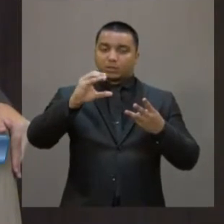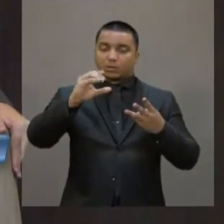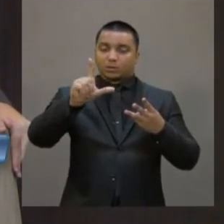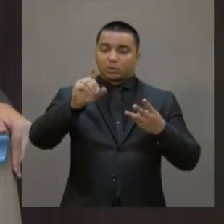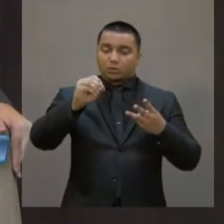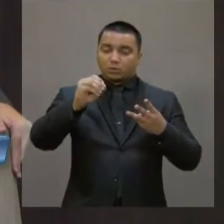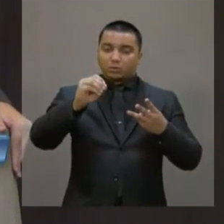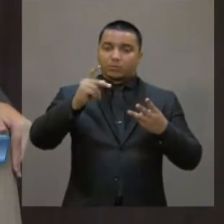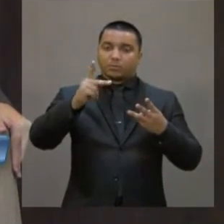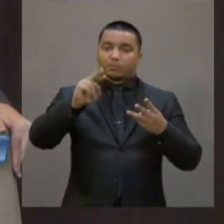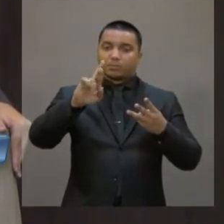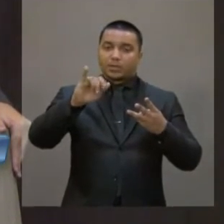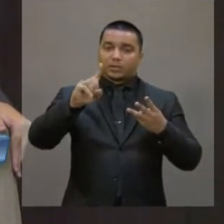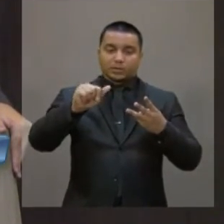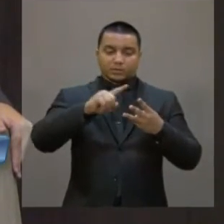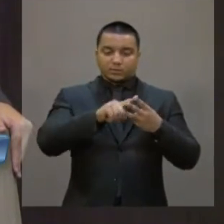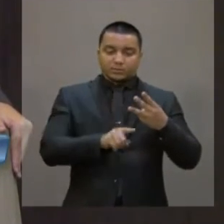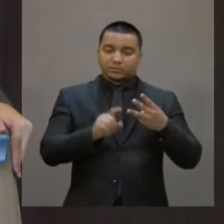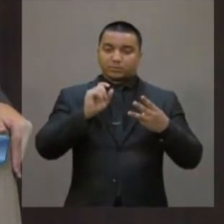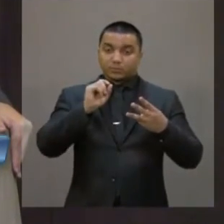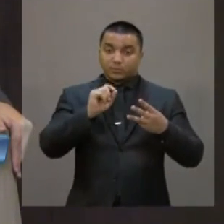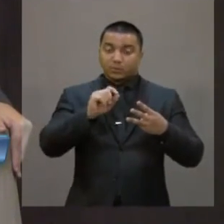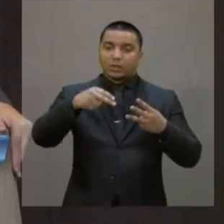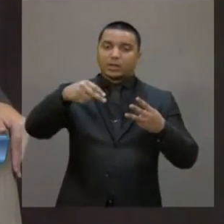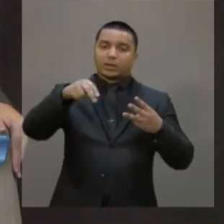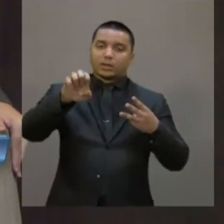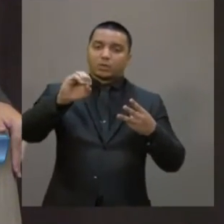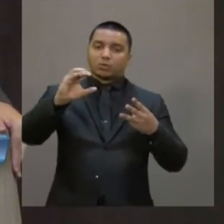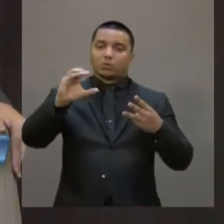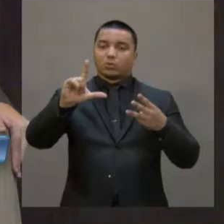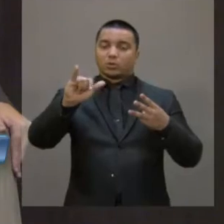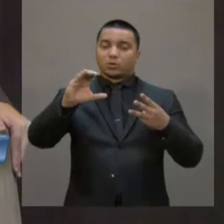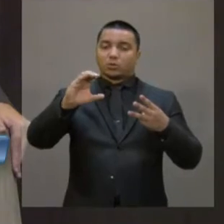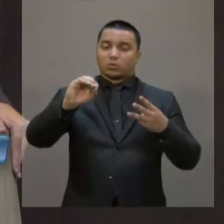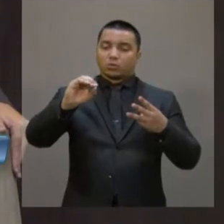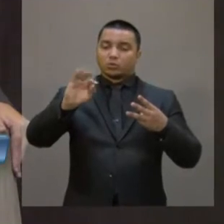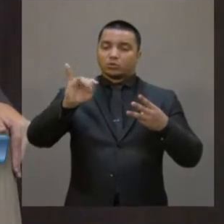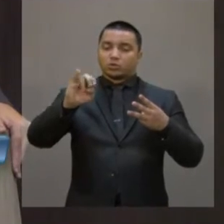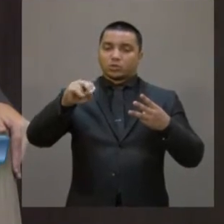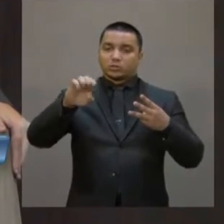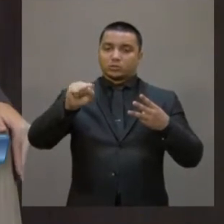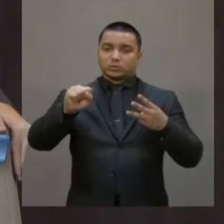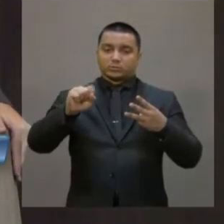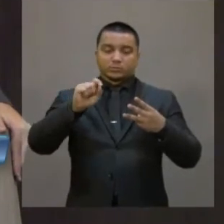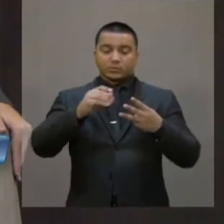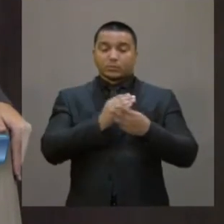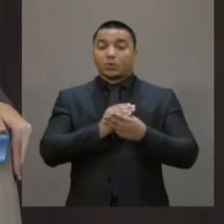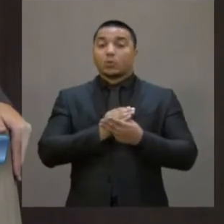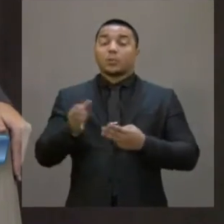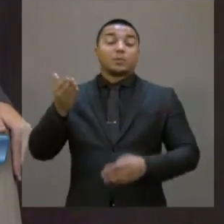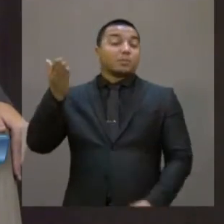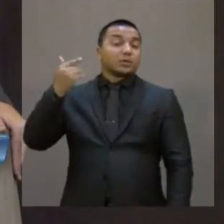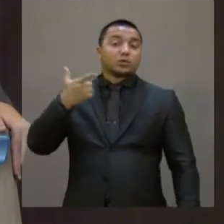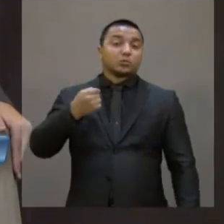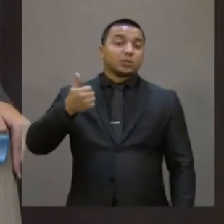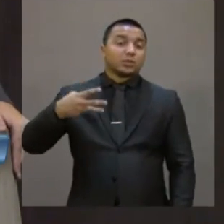imidacloprida. São 3 neonicotinoides. Esses neonicotinoides entraram em moratória em 2013, e